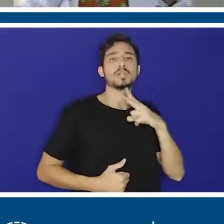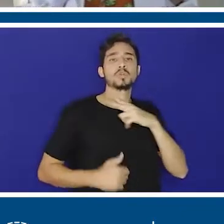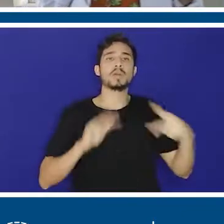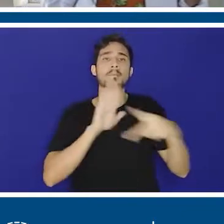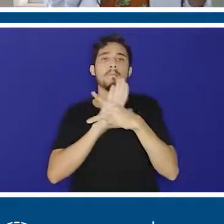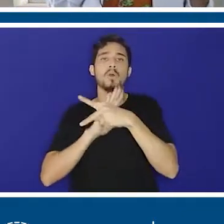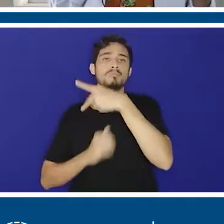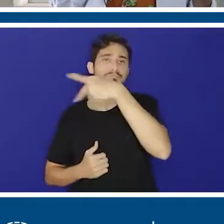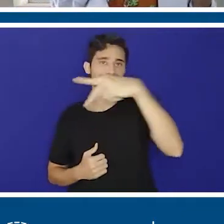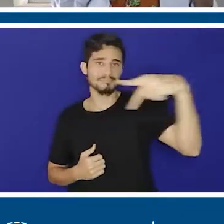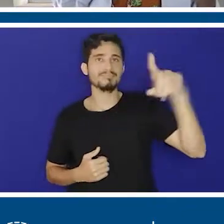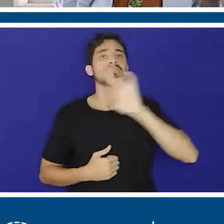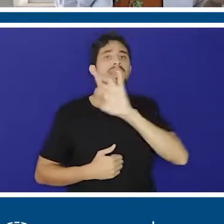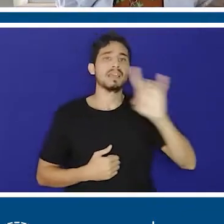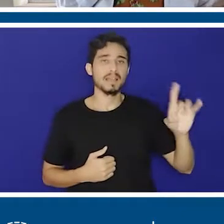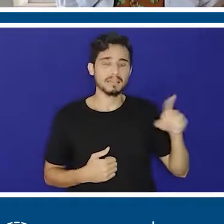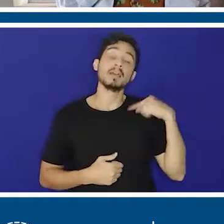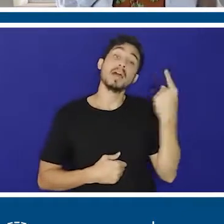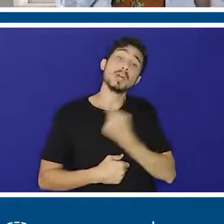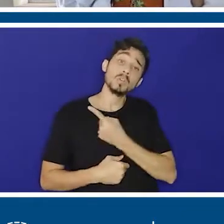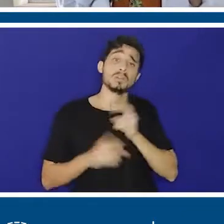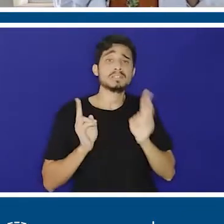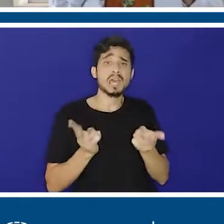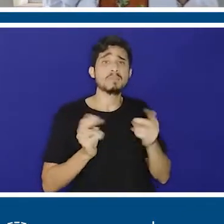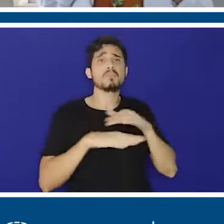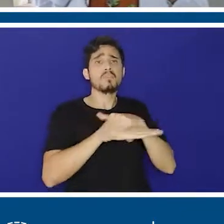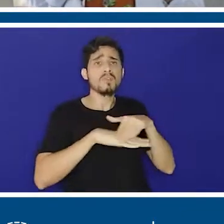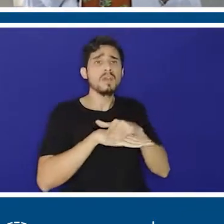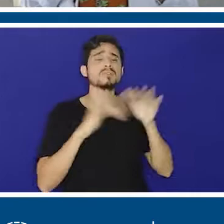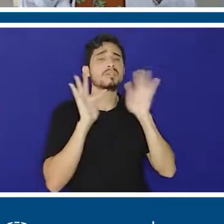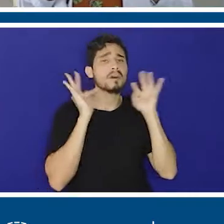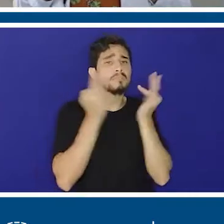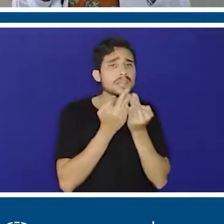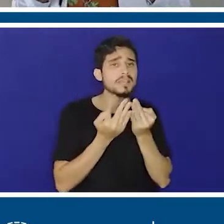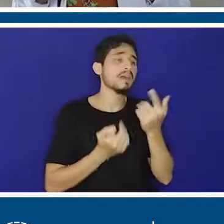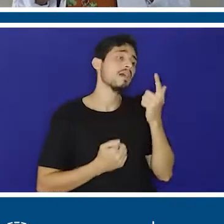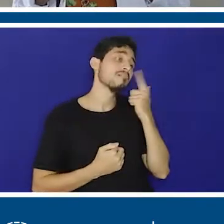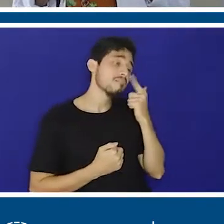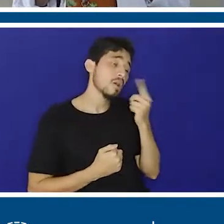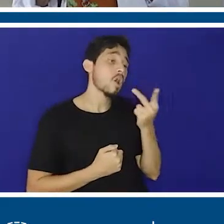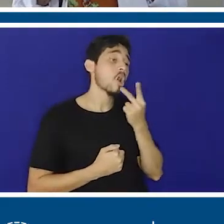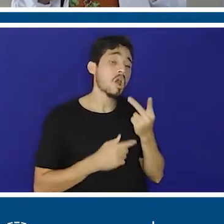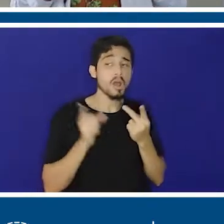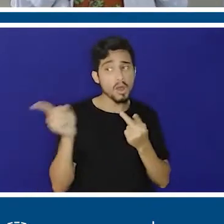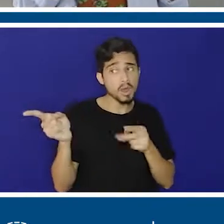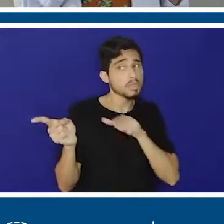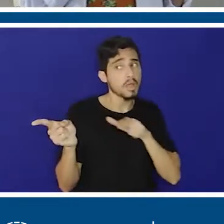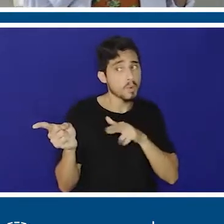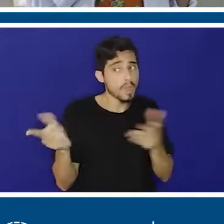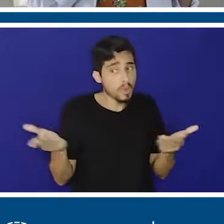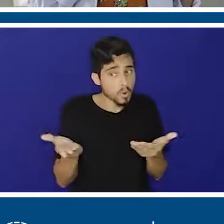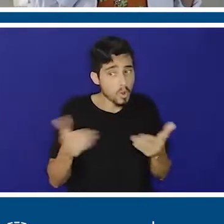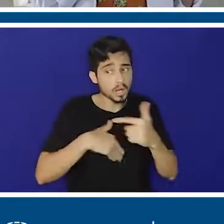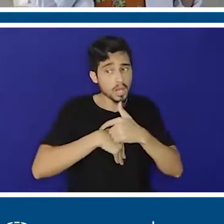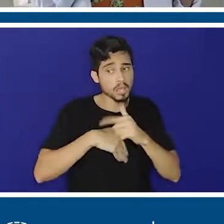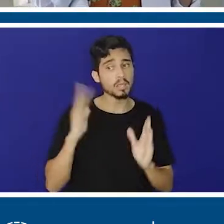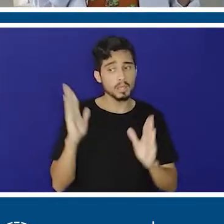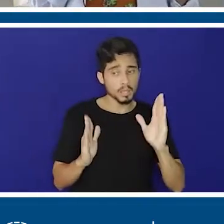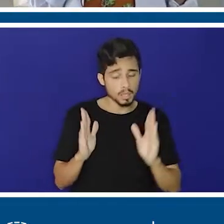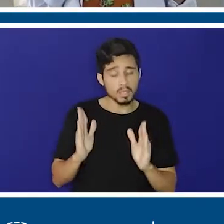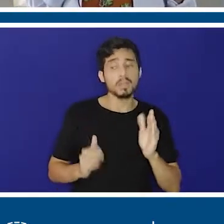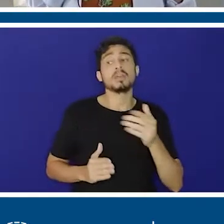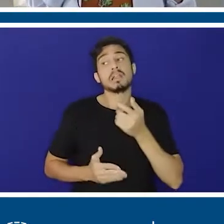a gente convence que não é o melhor momento de medicalizar a criança naquele momento, lembrando sempre,